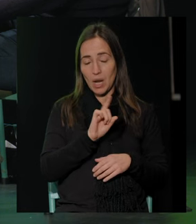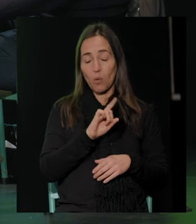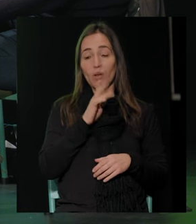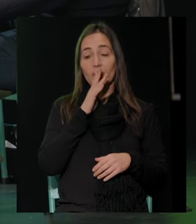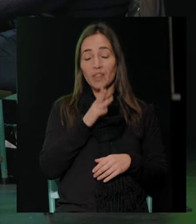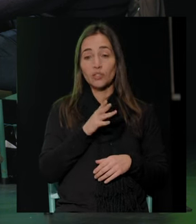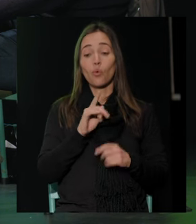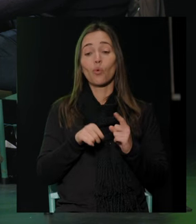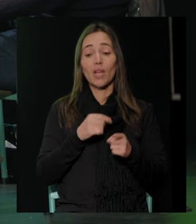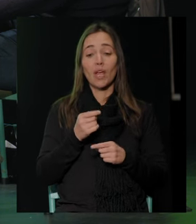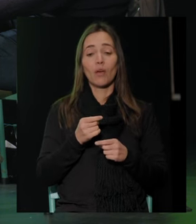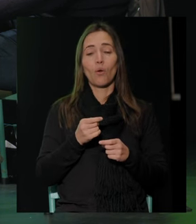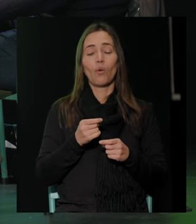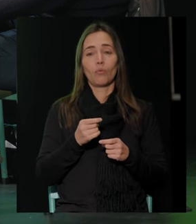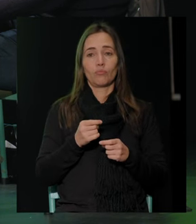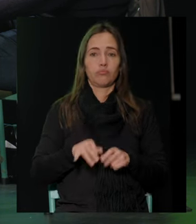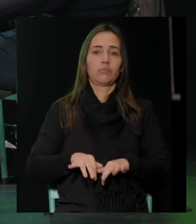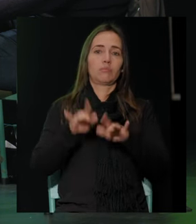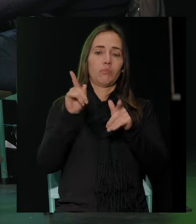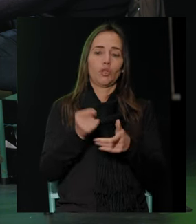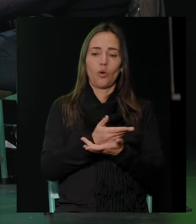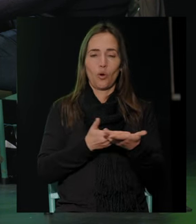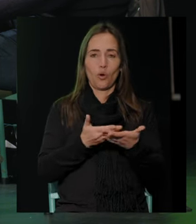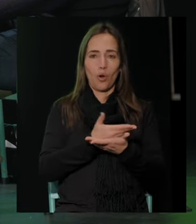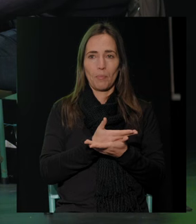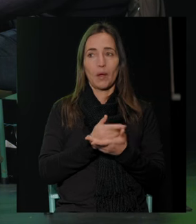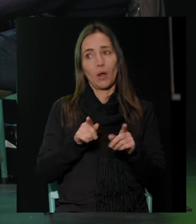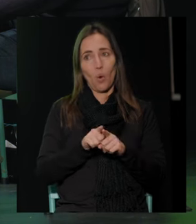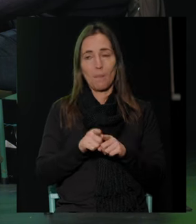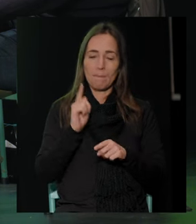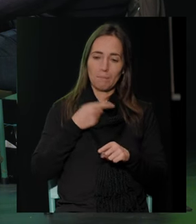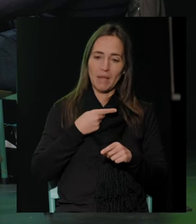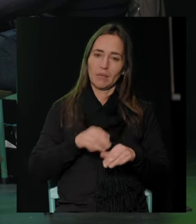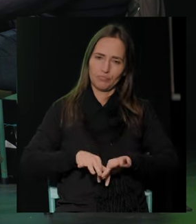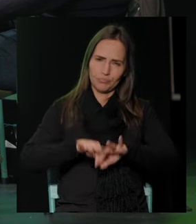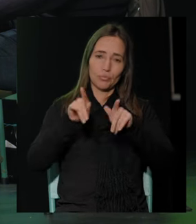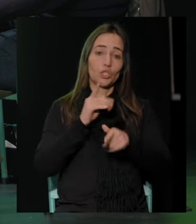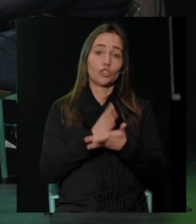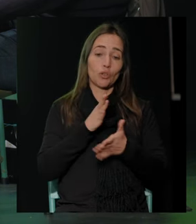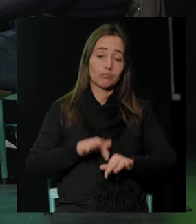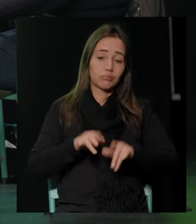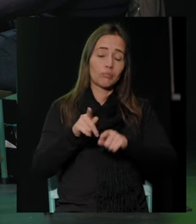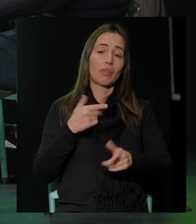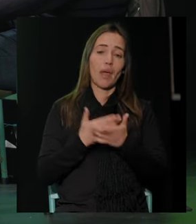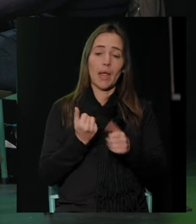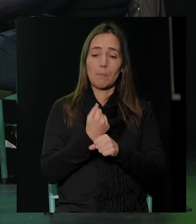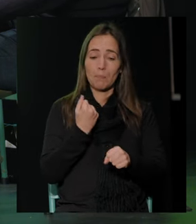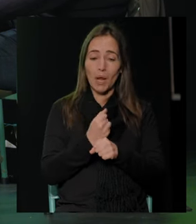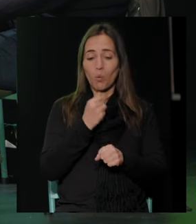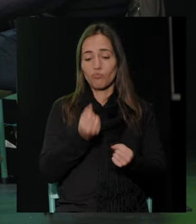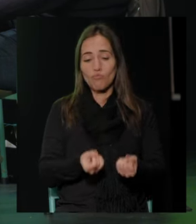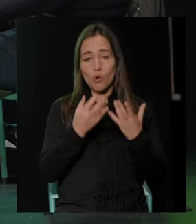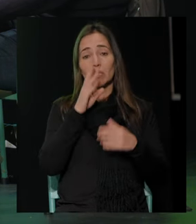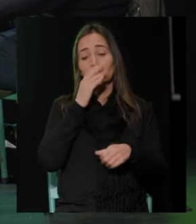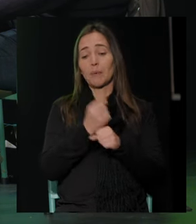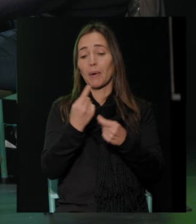com um C maiúsculo, que é quase uma religião. O deixar que temos de crescer por crescer, não é? Porque só crescendo... é que vamos gerar emprego, só gerando empregos é que